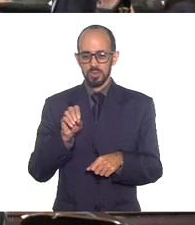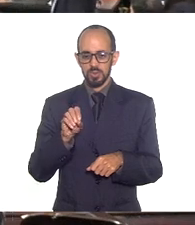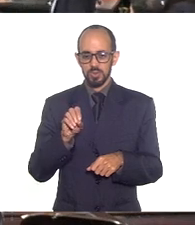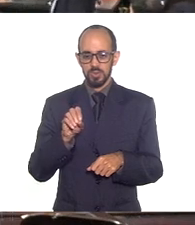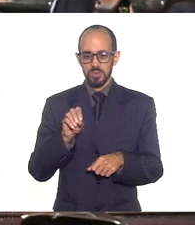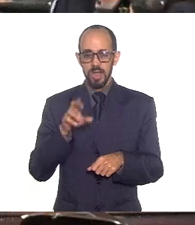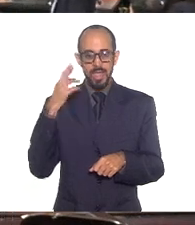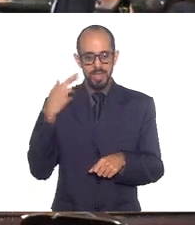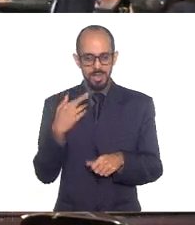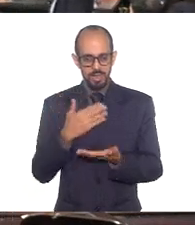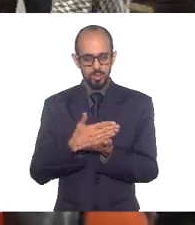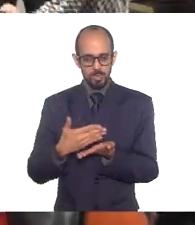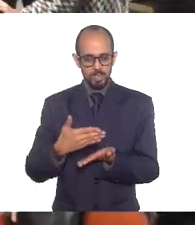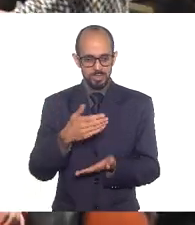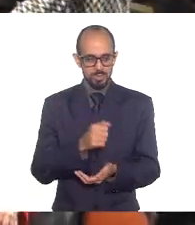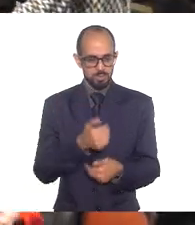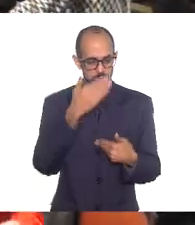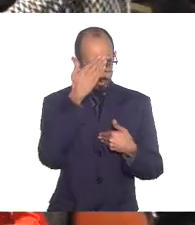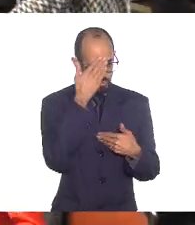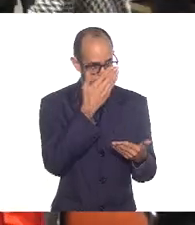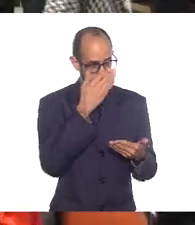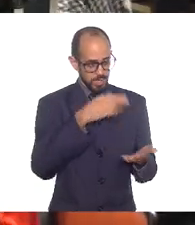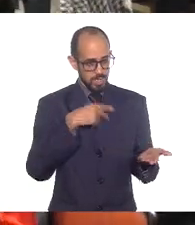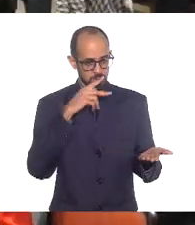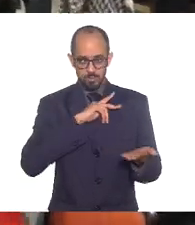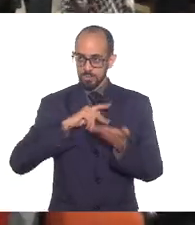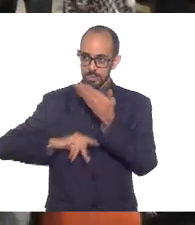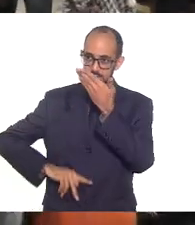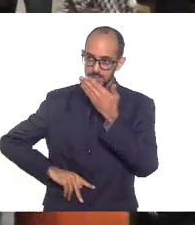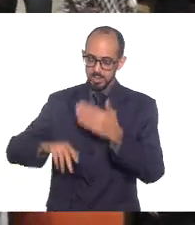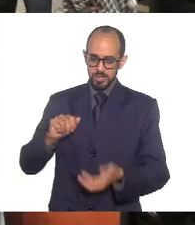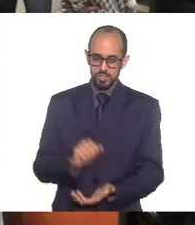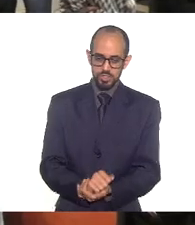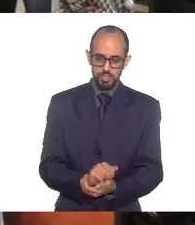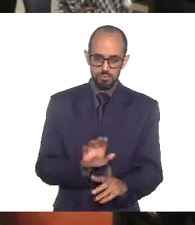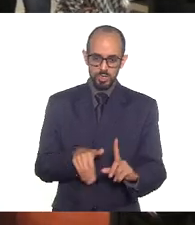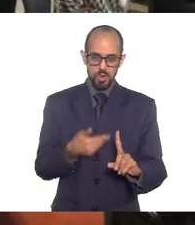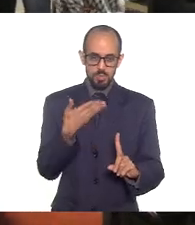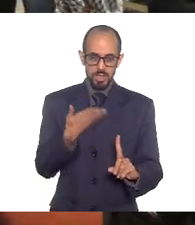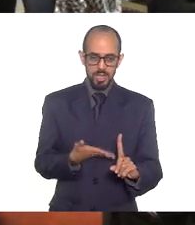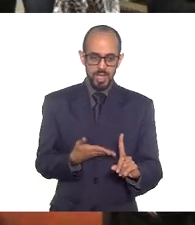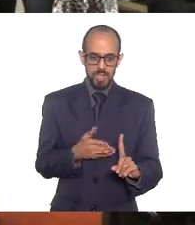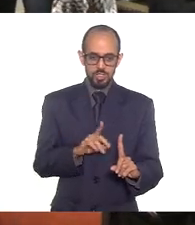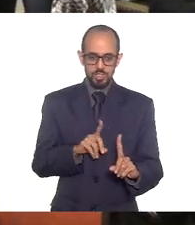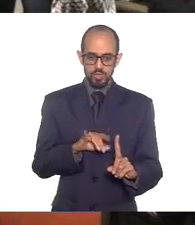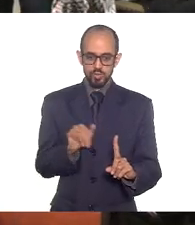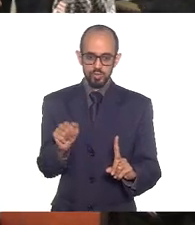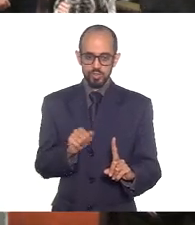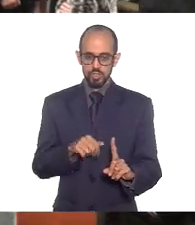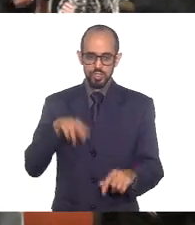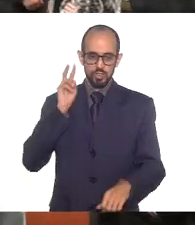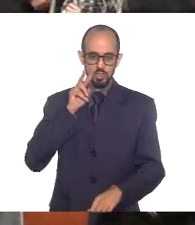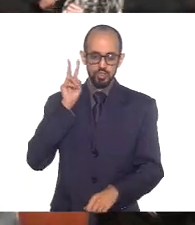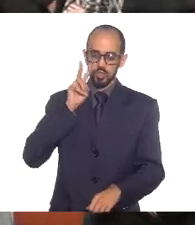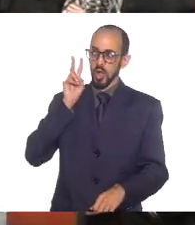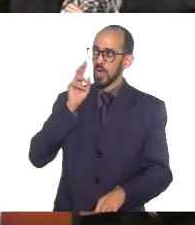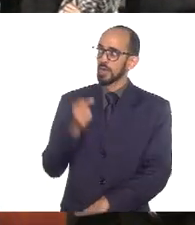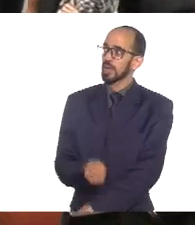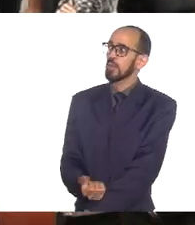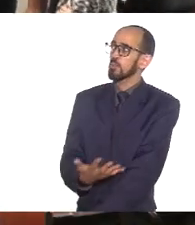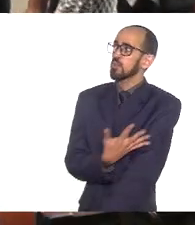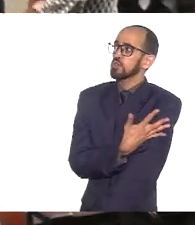Deputado Renato muito obrigada senhor presidente aqui a homenagem nesse dia histórico e